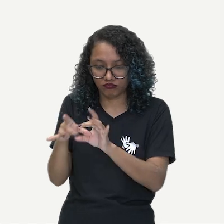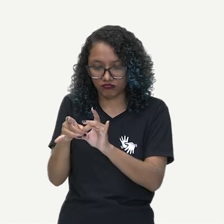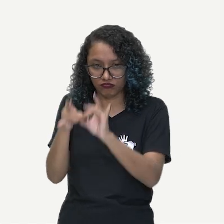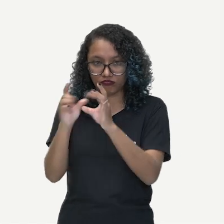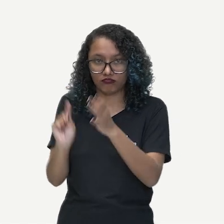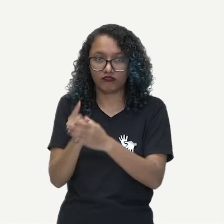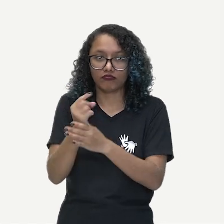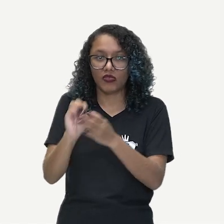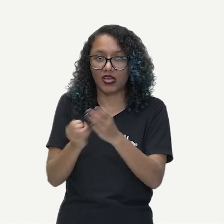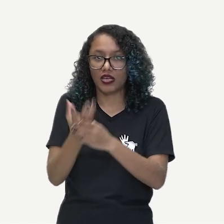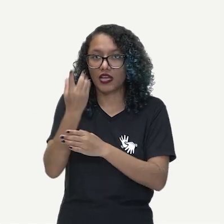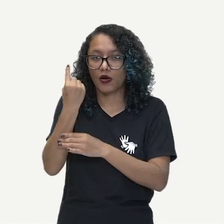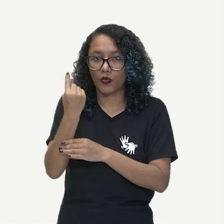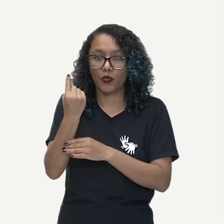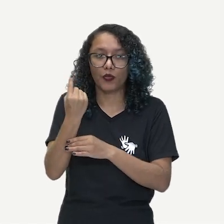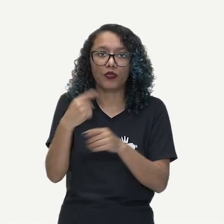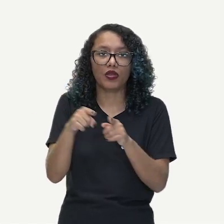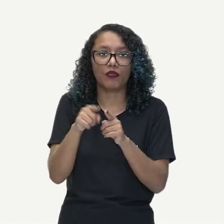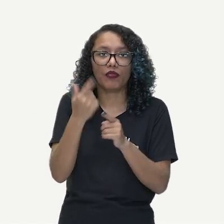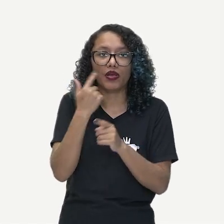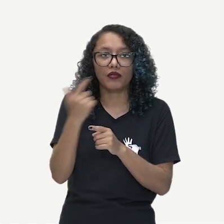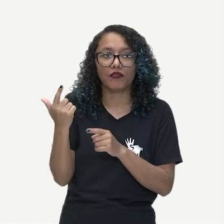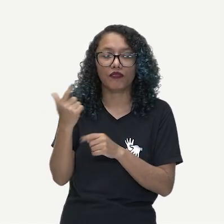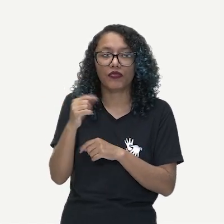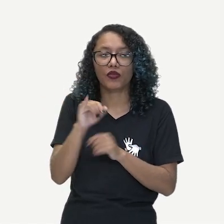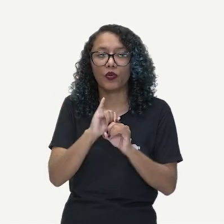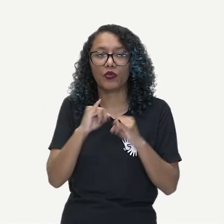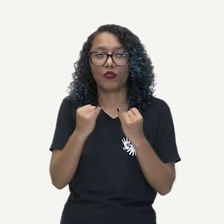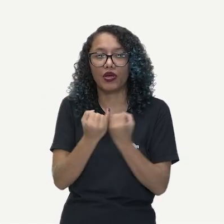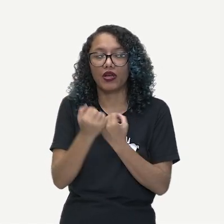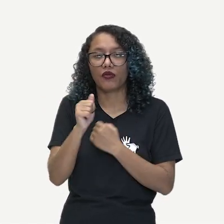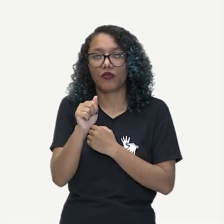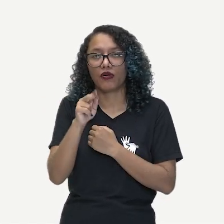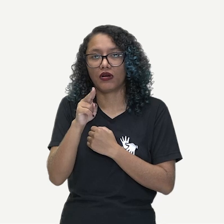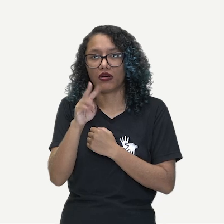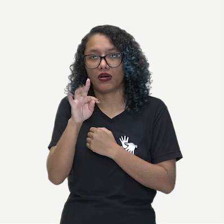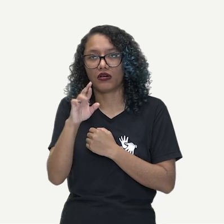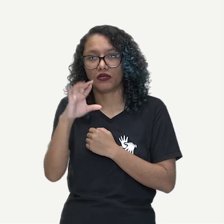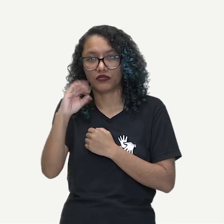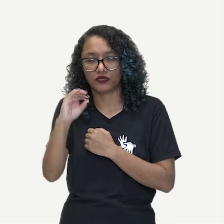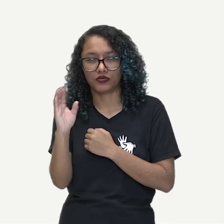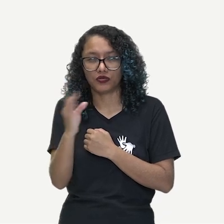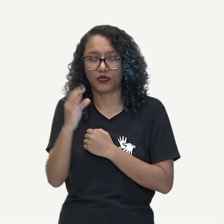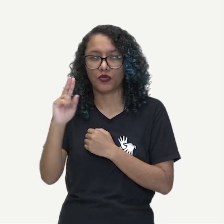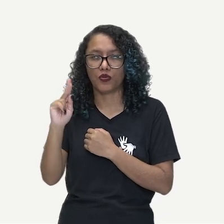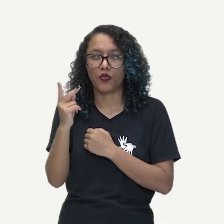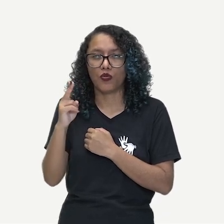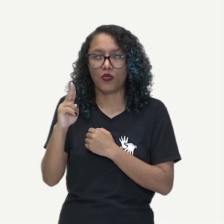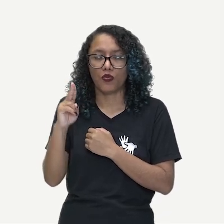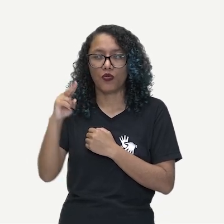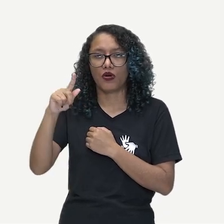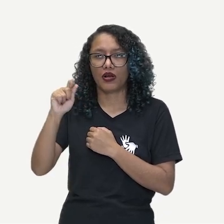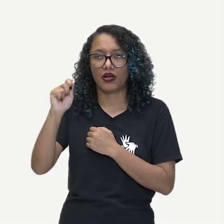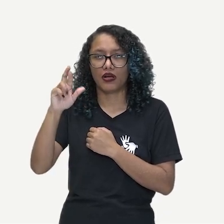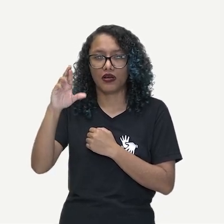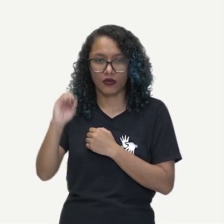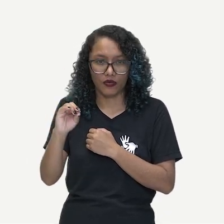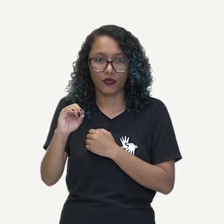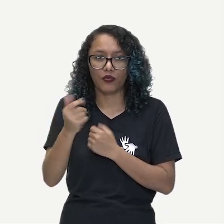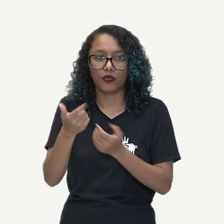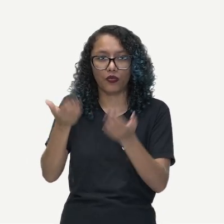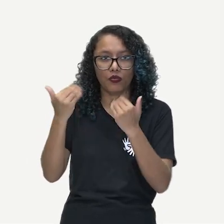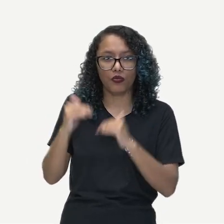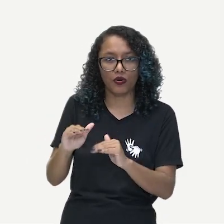ó, da Europa, temos o Império Austro-Húngaro, né, a Áustria-Hungria. Temos aqui, olha só, o